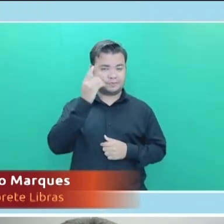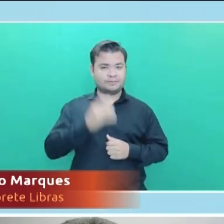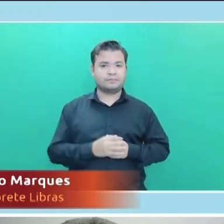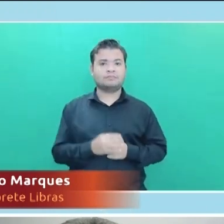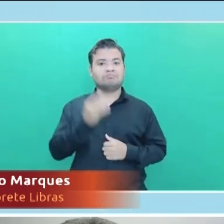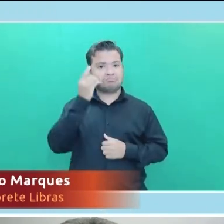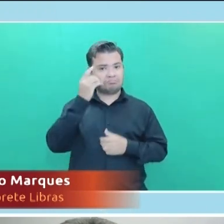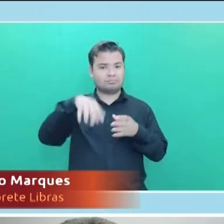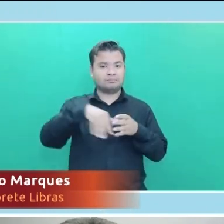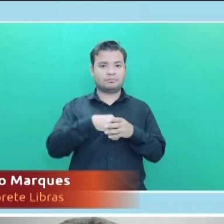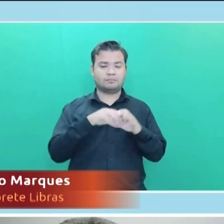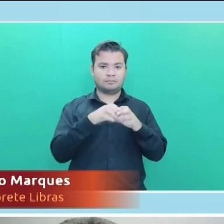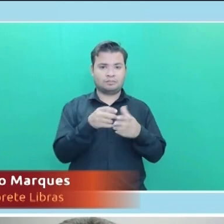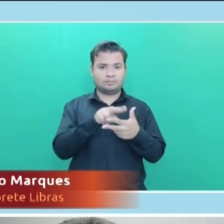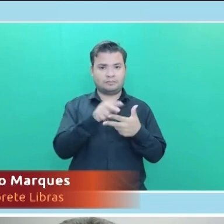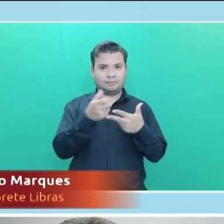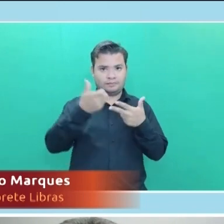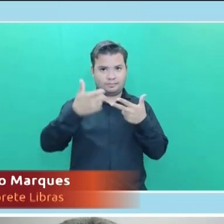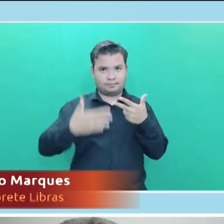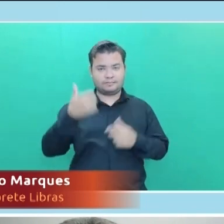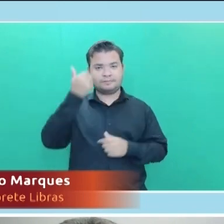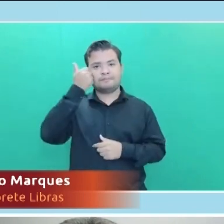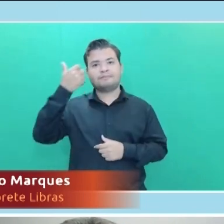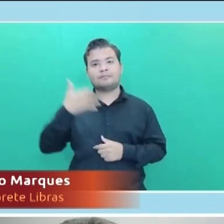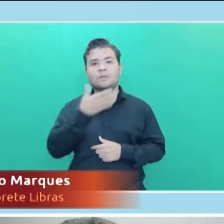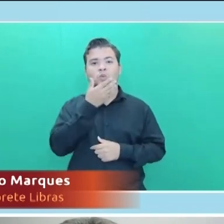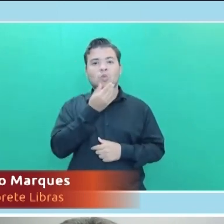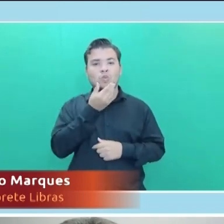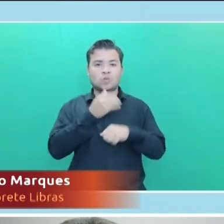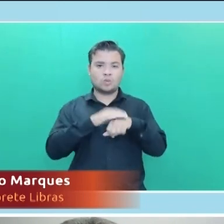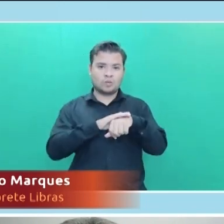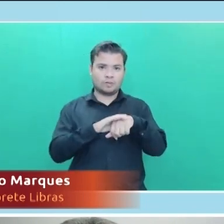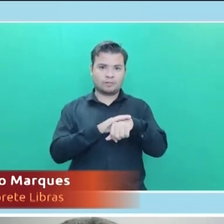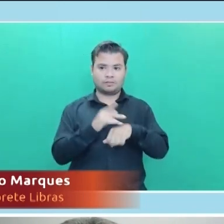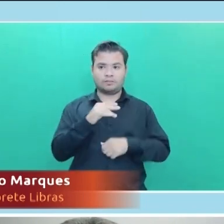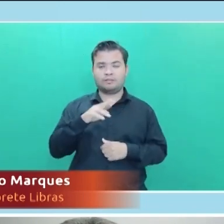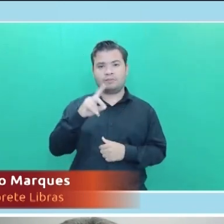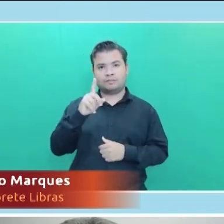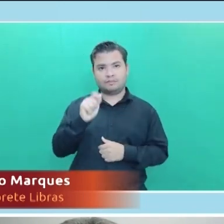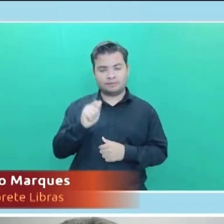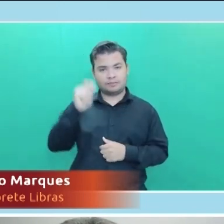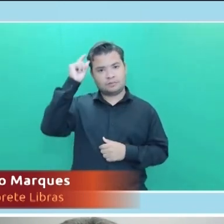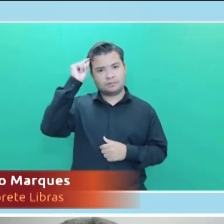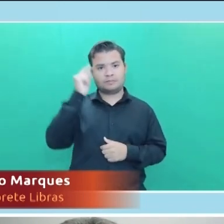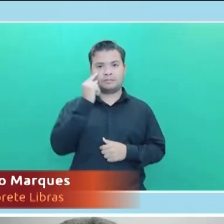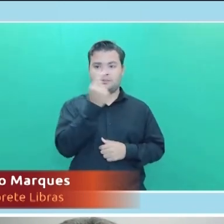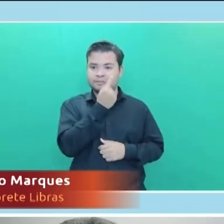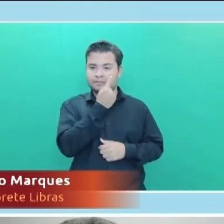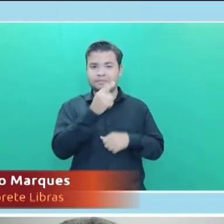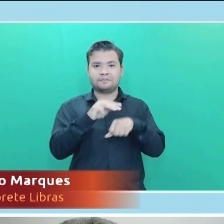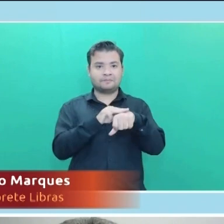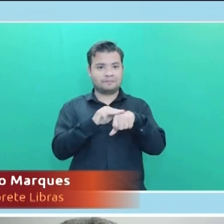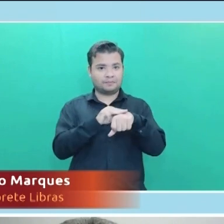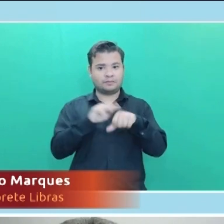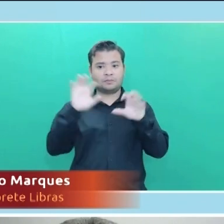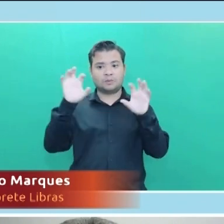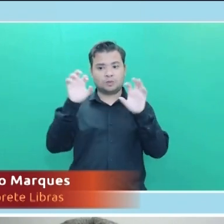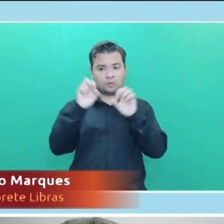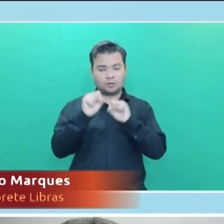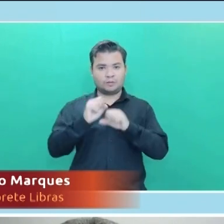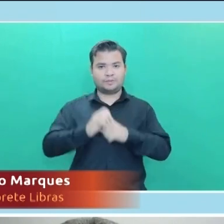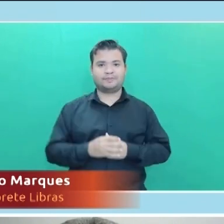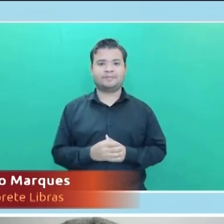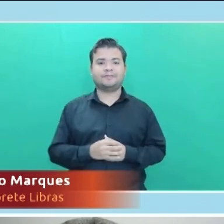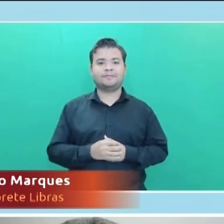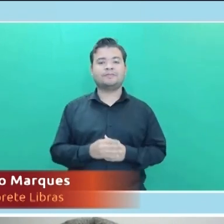integrante do Labitave. O Diogo se descreve como um homem de pele parda, com cabelos e olhos castanhos escuros. Muito obrigada